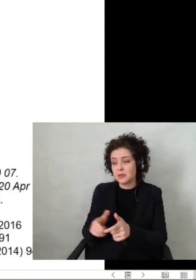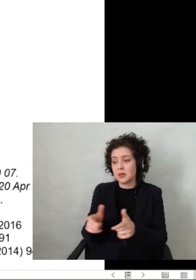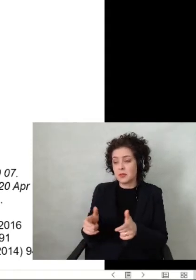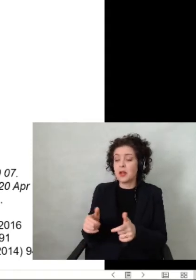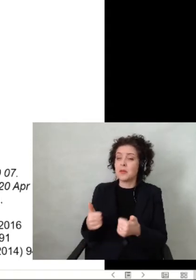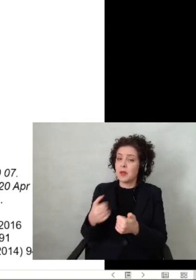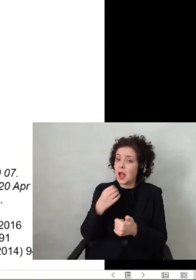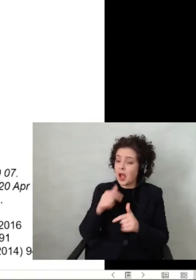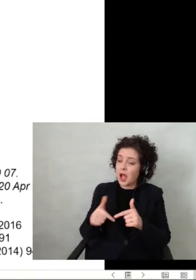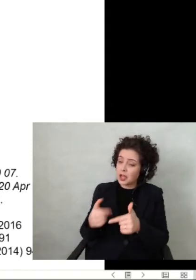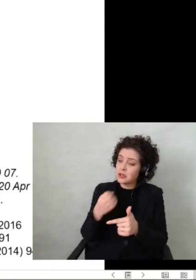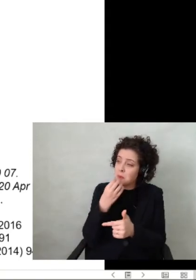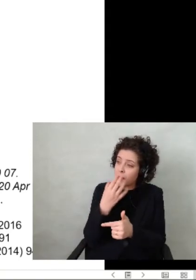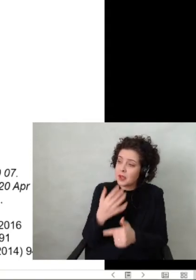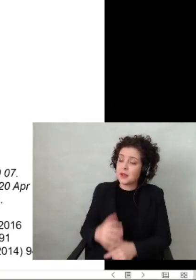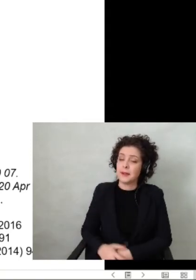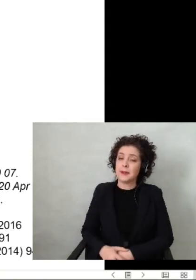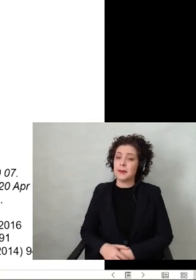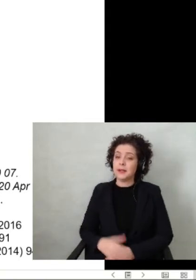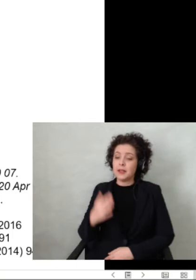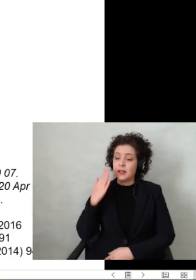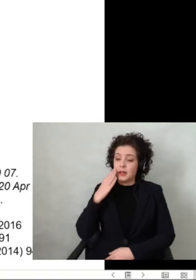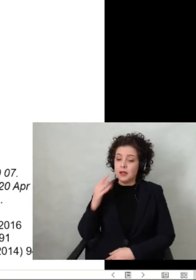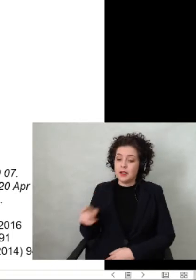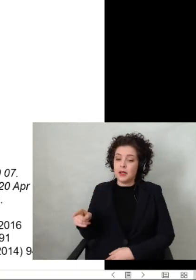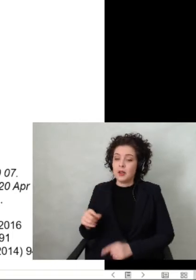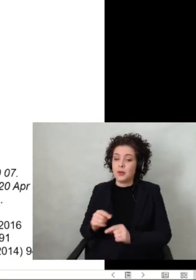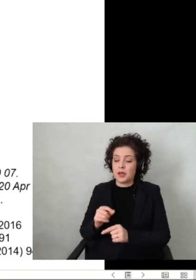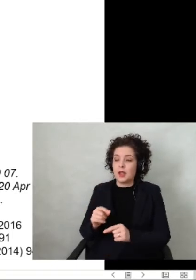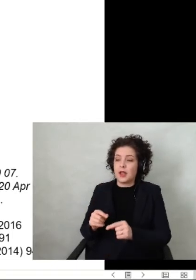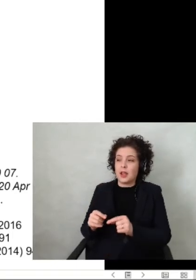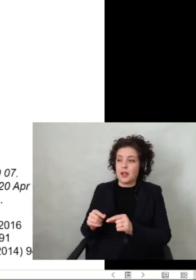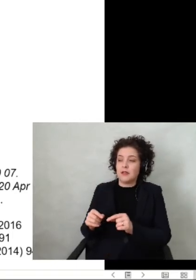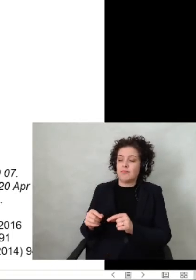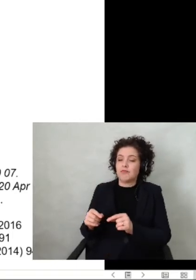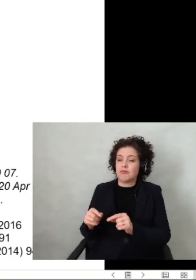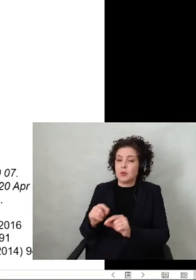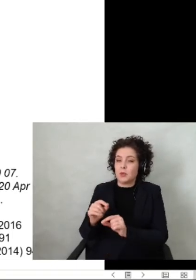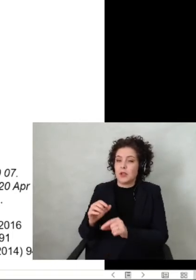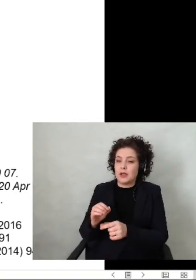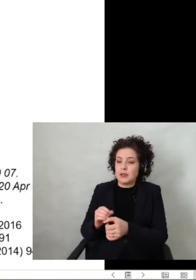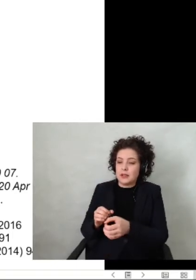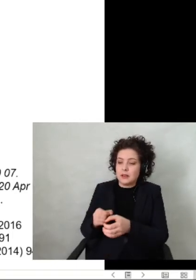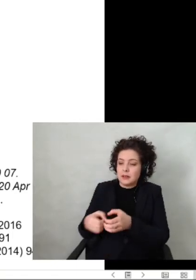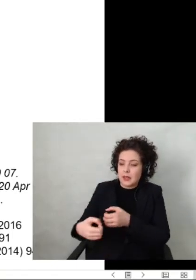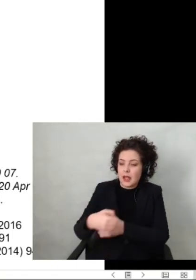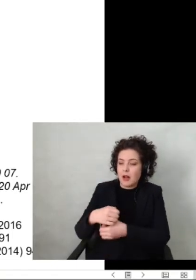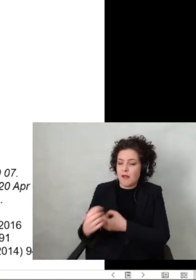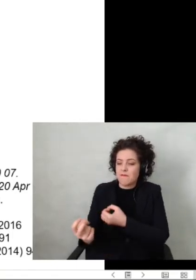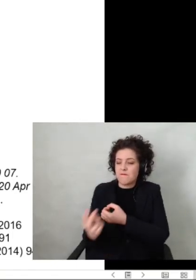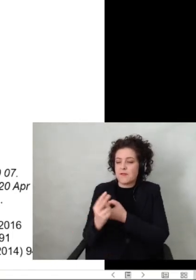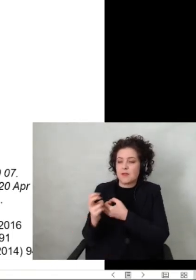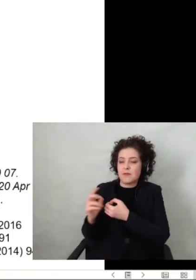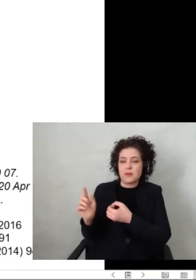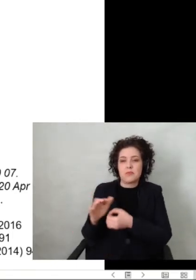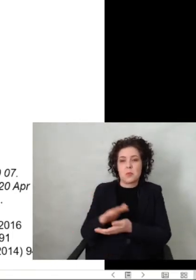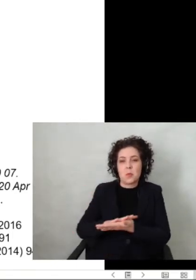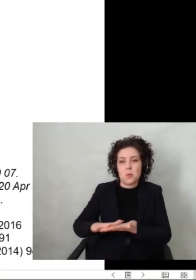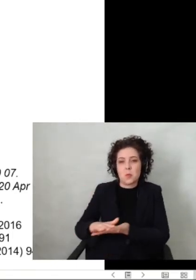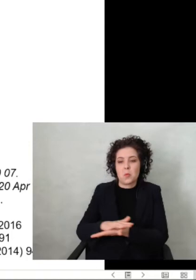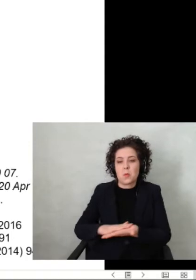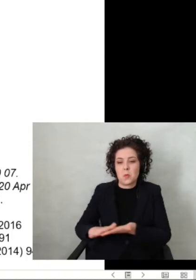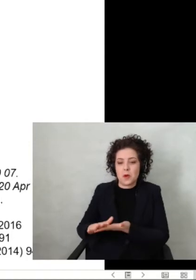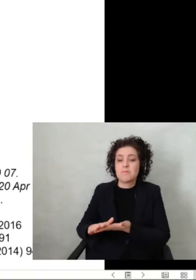gente sabe que ele inibe a entrada do vírus na célula. O mais interessante da nitazoxanida é que ele pode ter mais de um